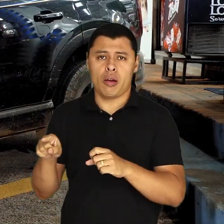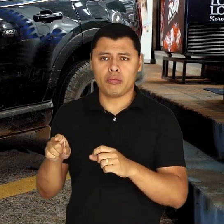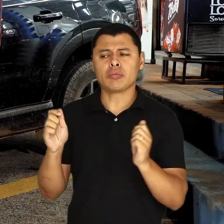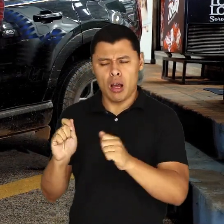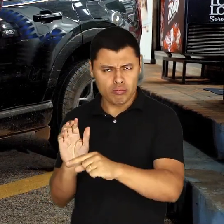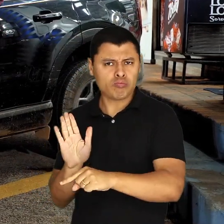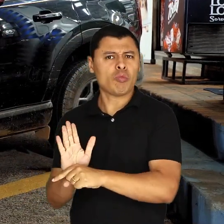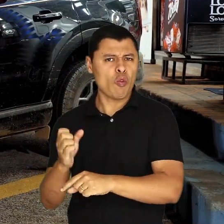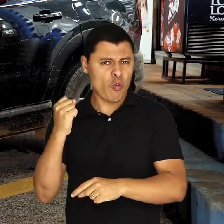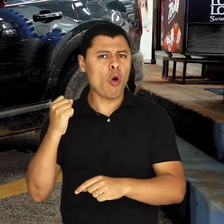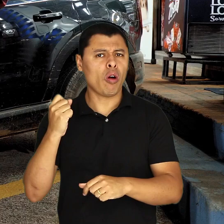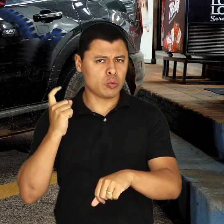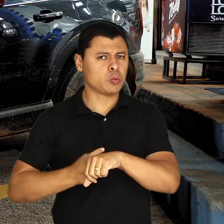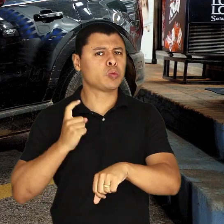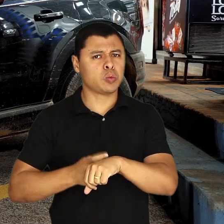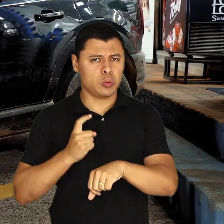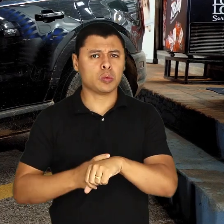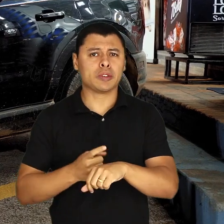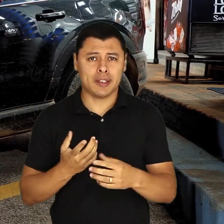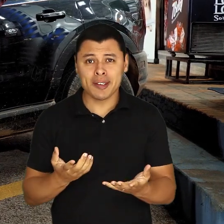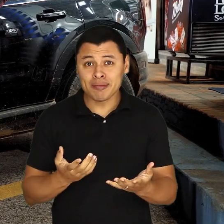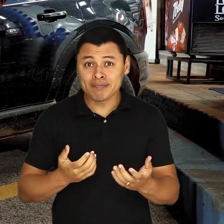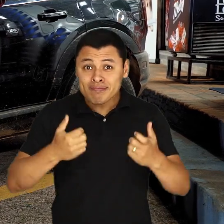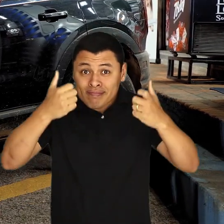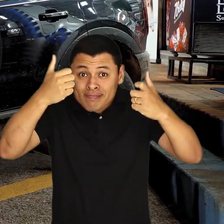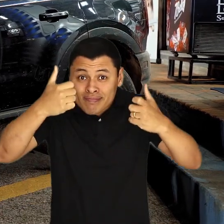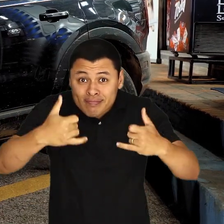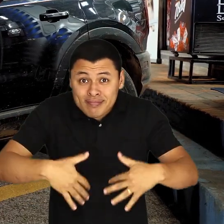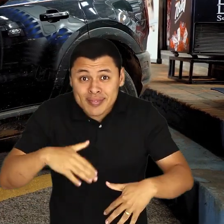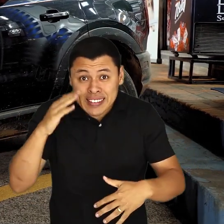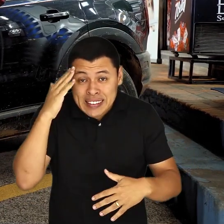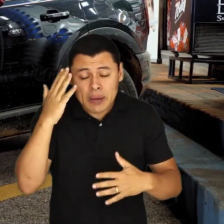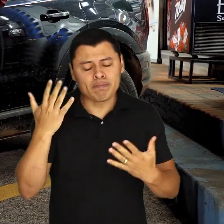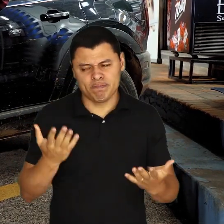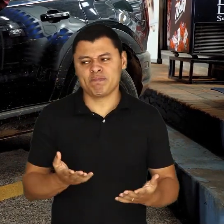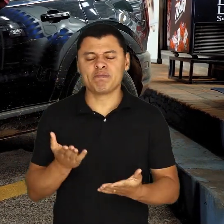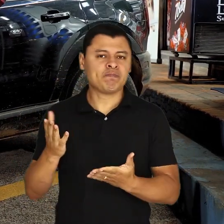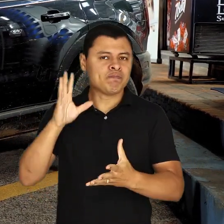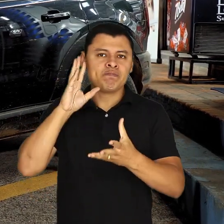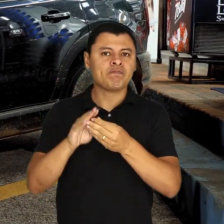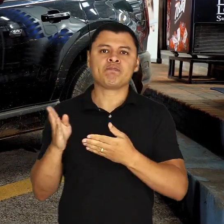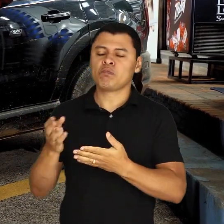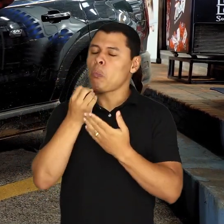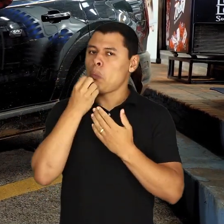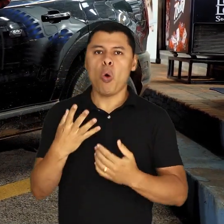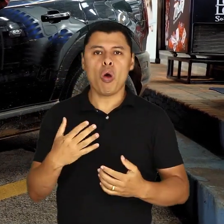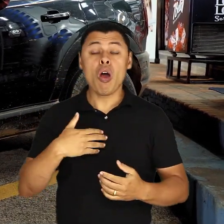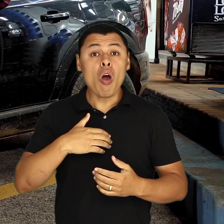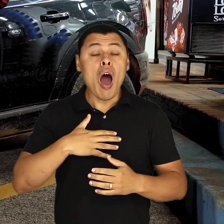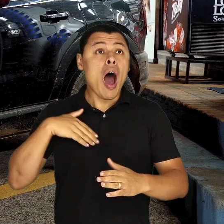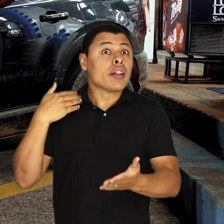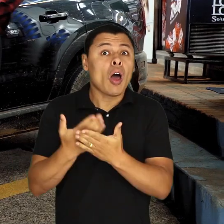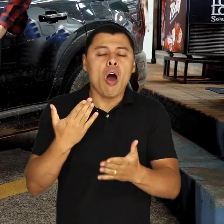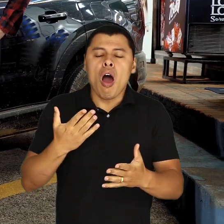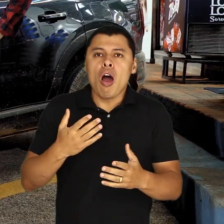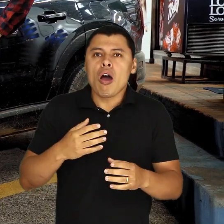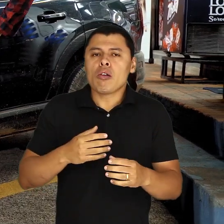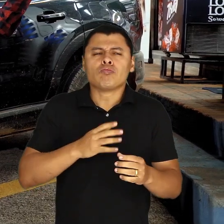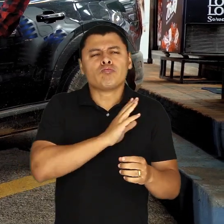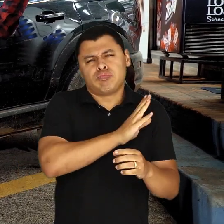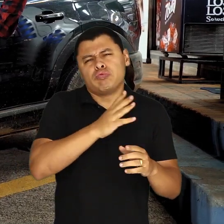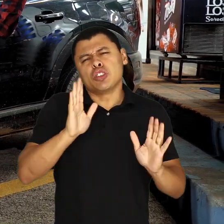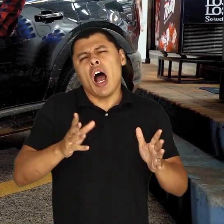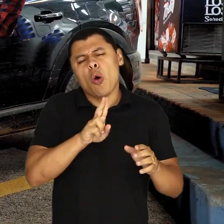de dar o suporte para um produto desse nível. Dito tudo isso, realmente, um produto sensacional, um dos veículos mais interessantes que eu dirigi aí nos últimos